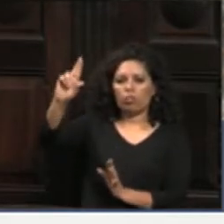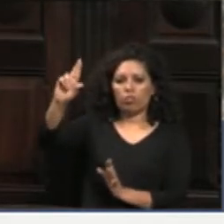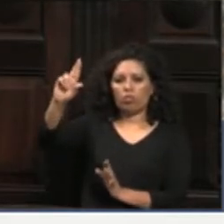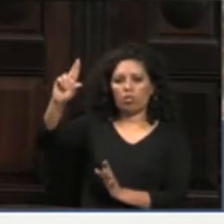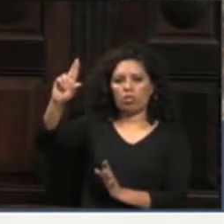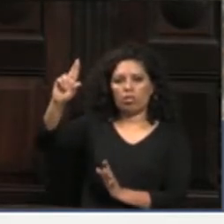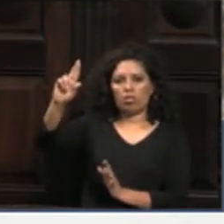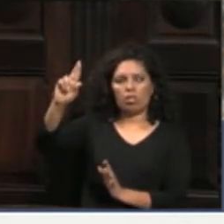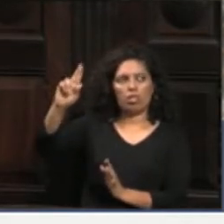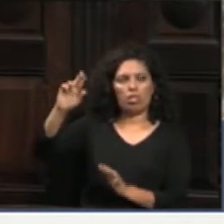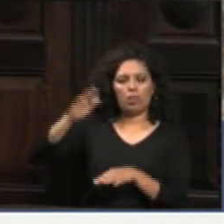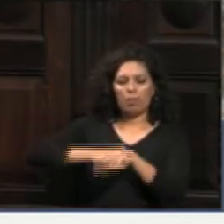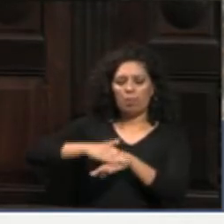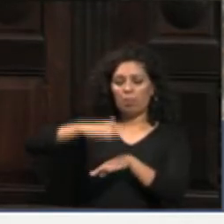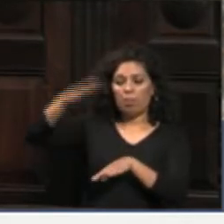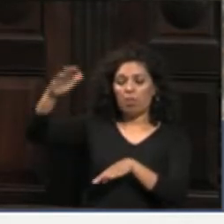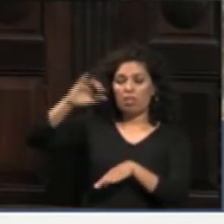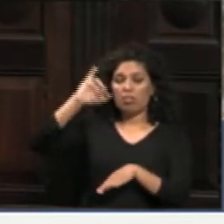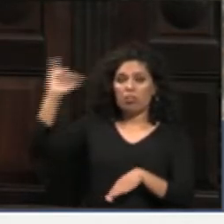mais importantes